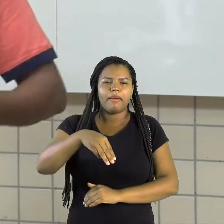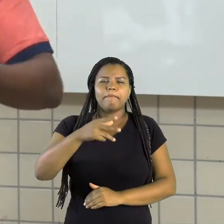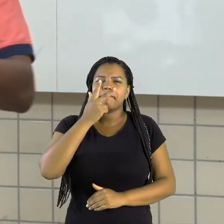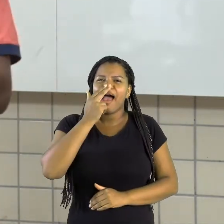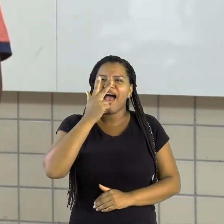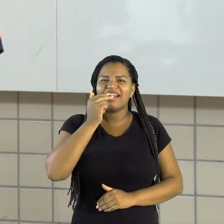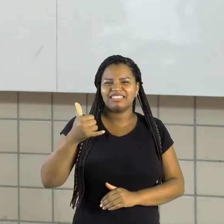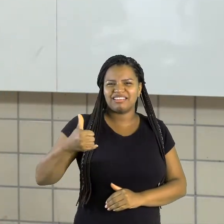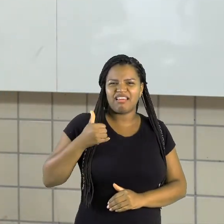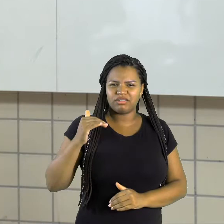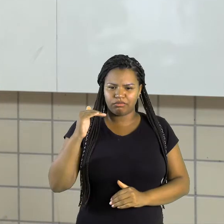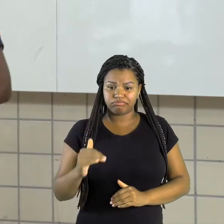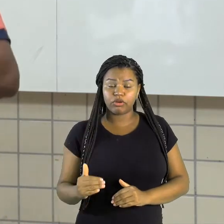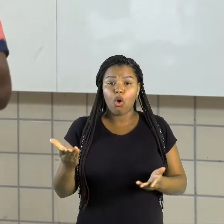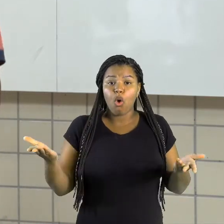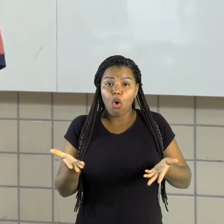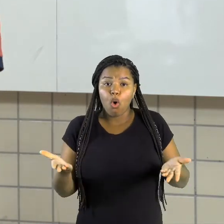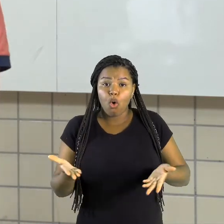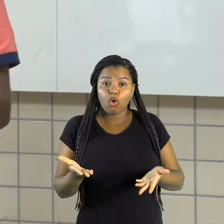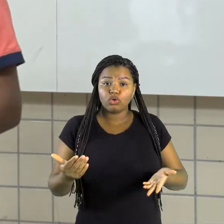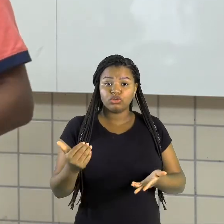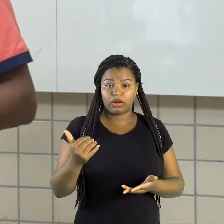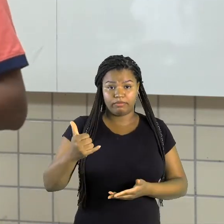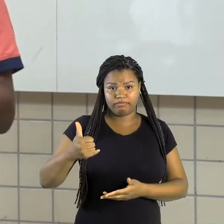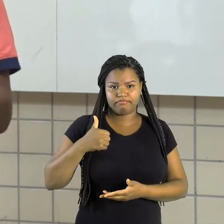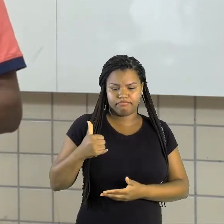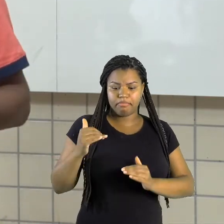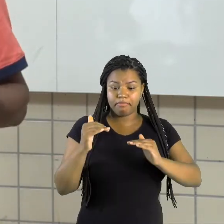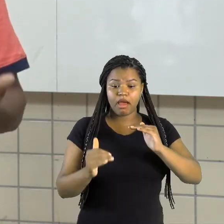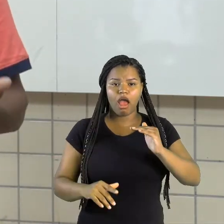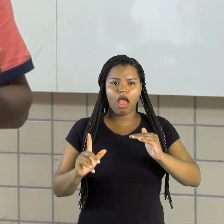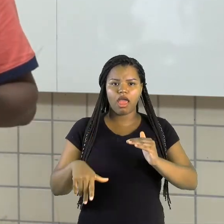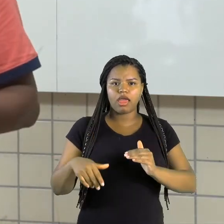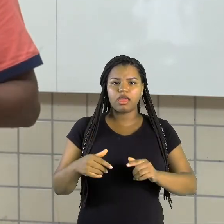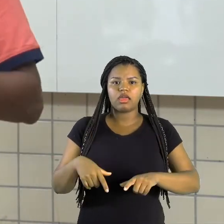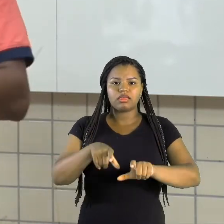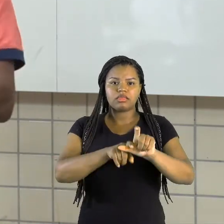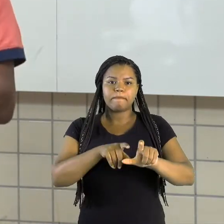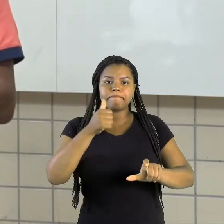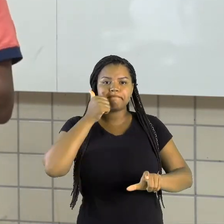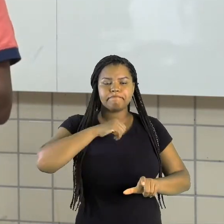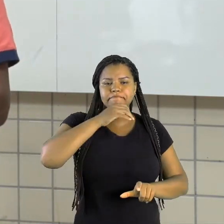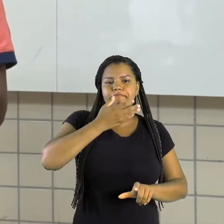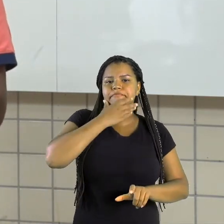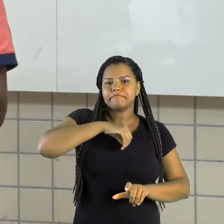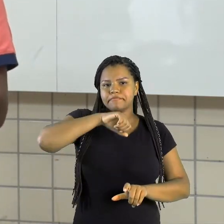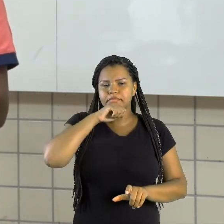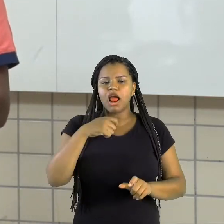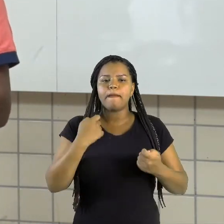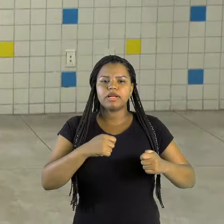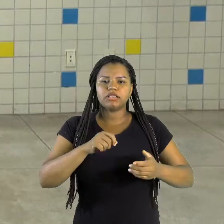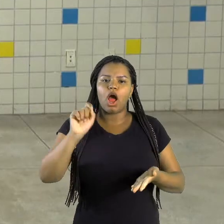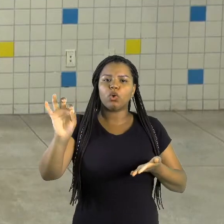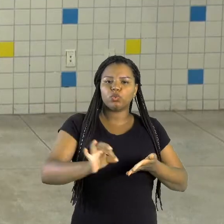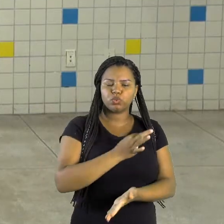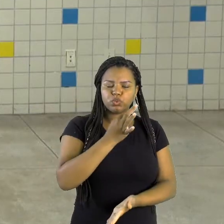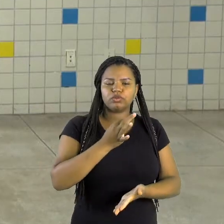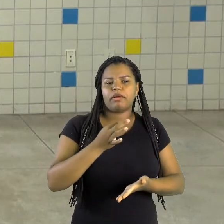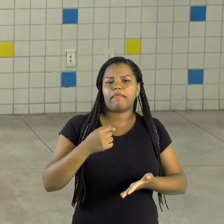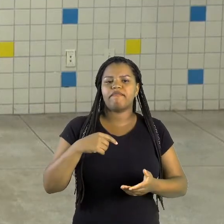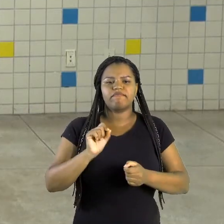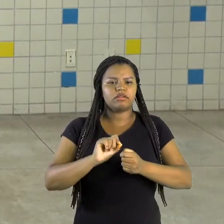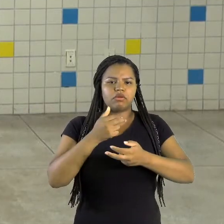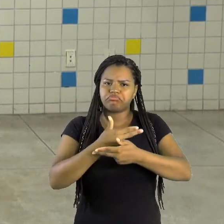do pai, depende da mãe. Ele precisa de ter essa autorização do pai e da mãe para realizar uma série de atividades. Assim